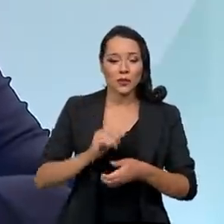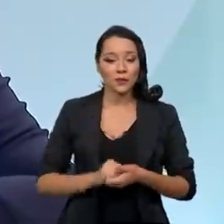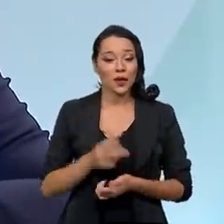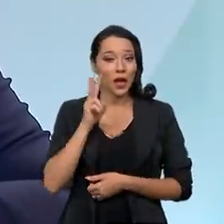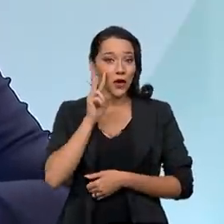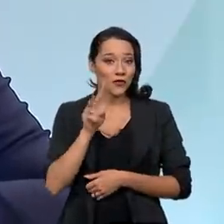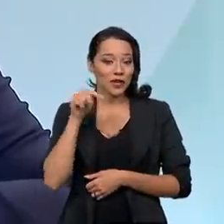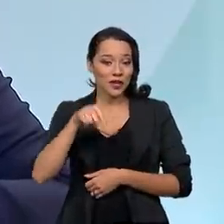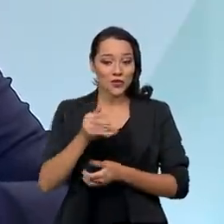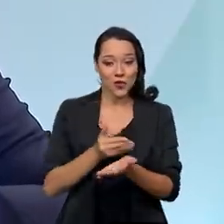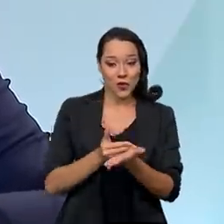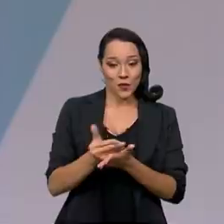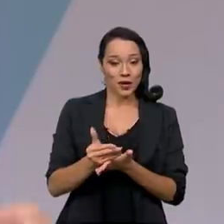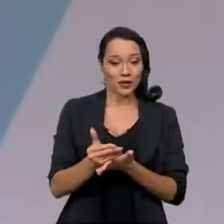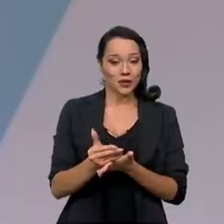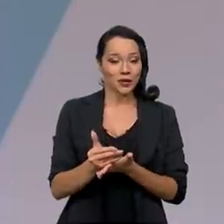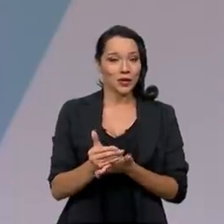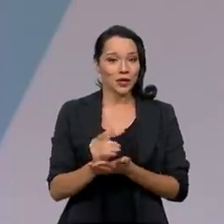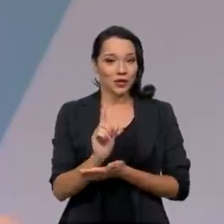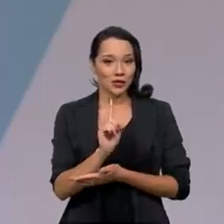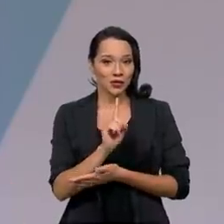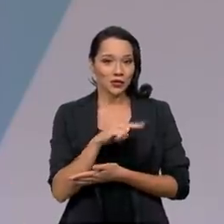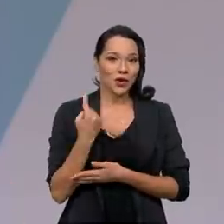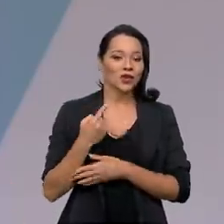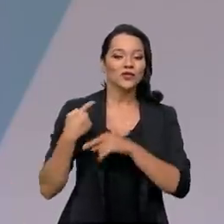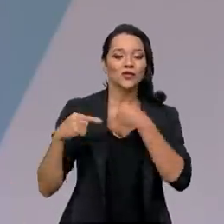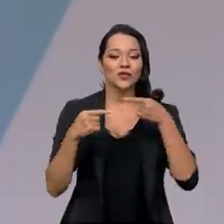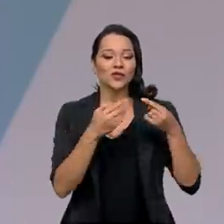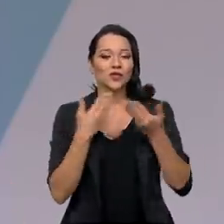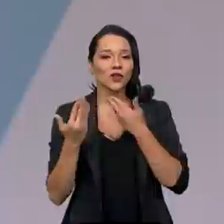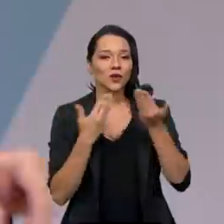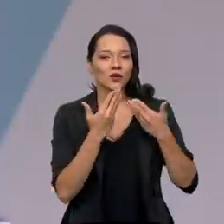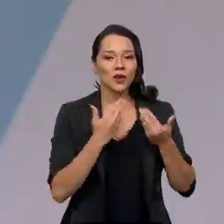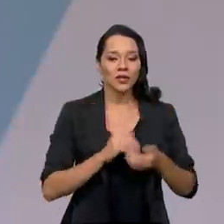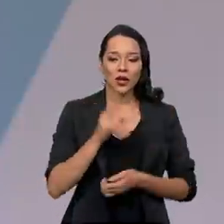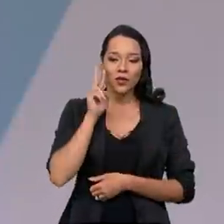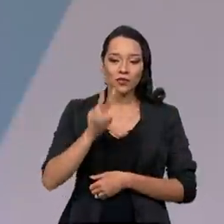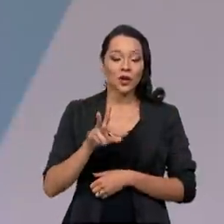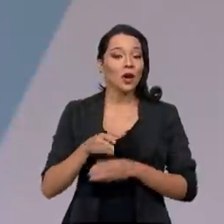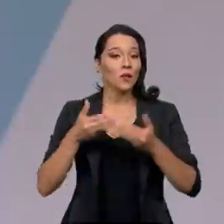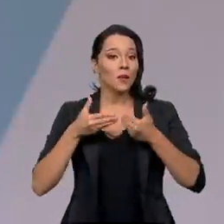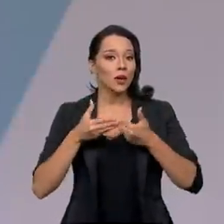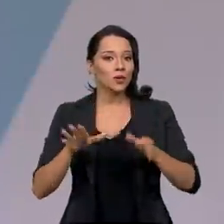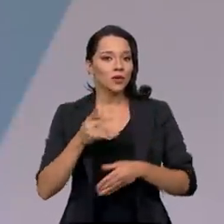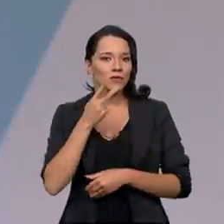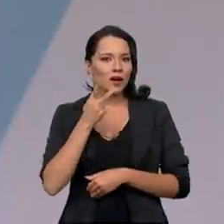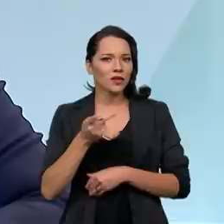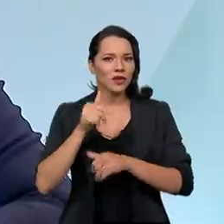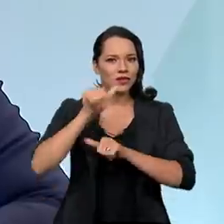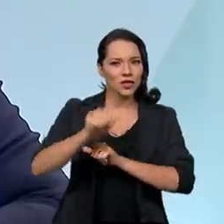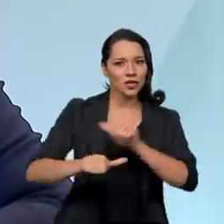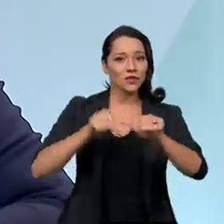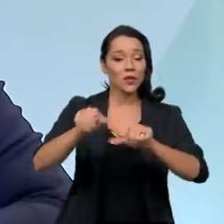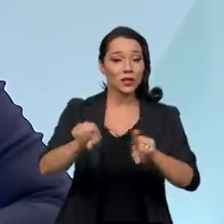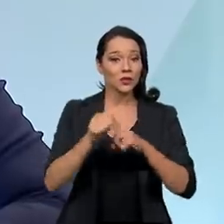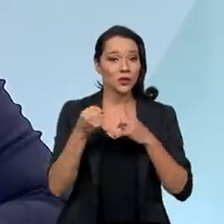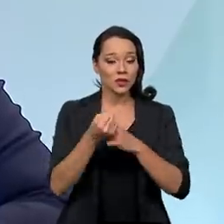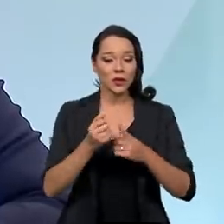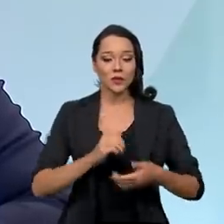aqui no começo do nosso diálogo uma abertura falando em transformação